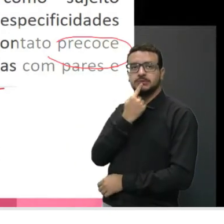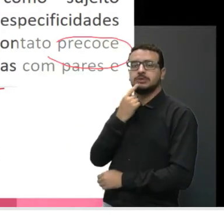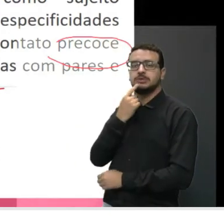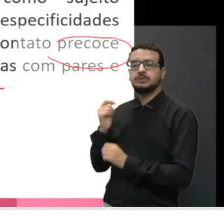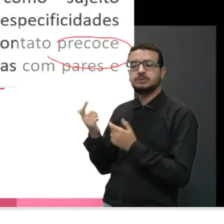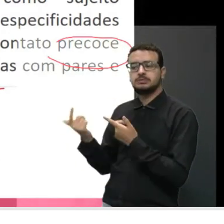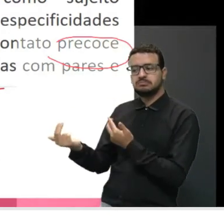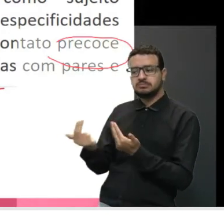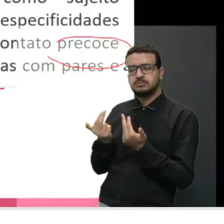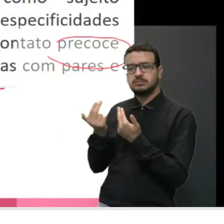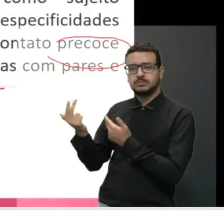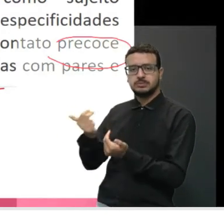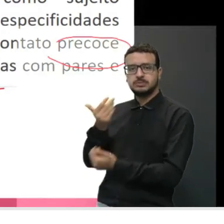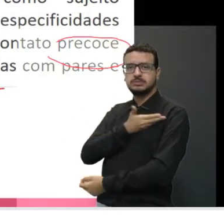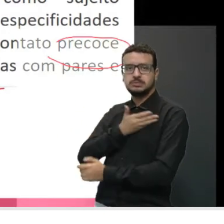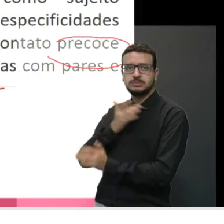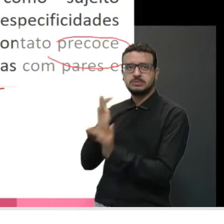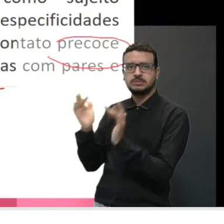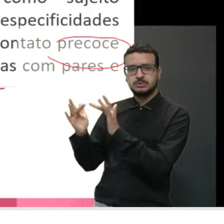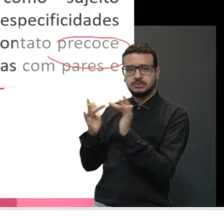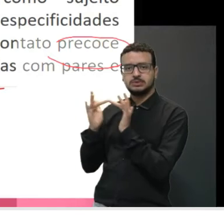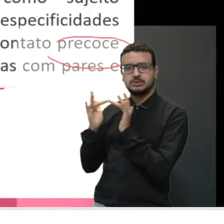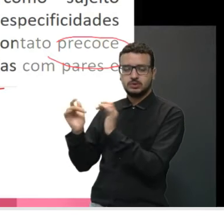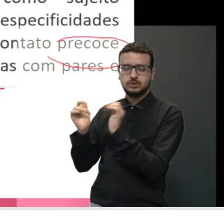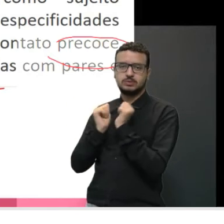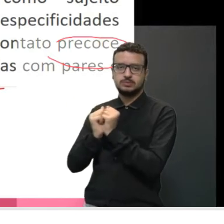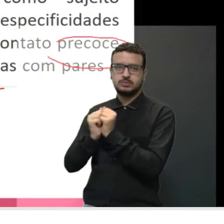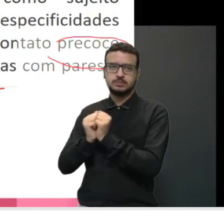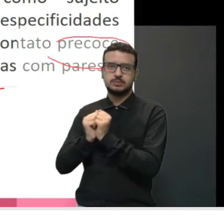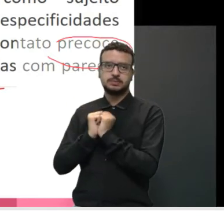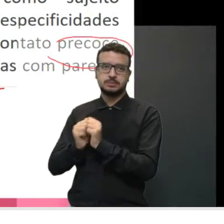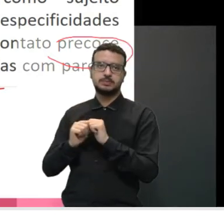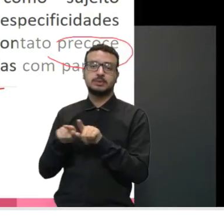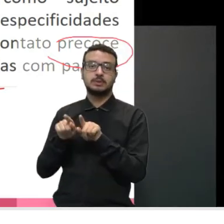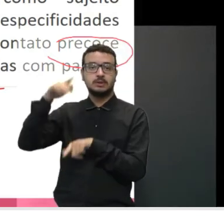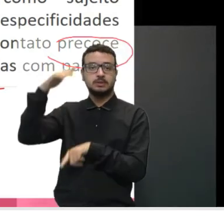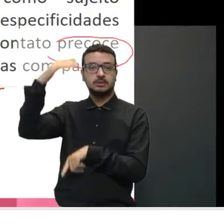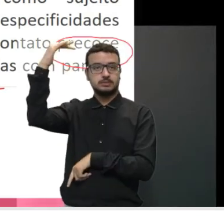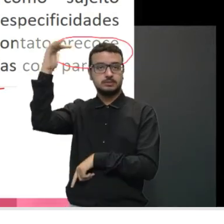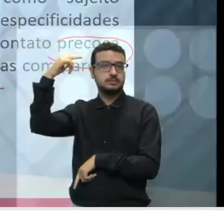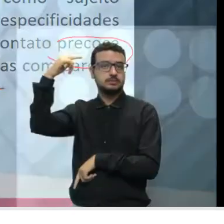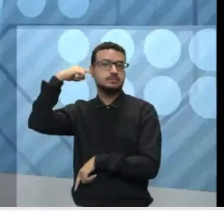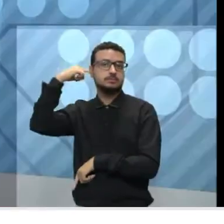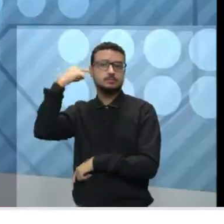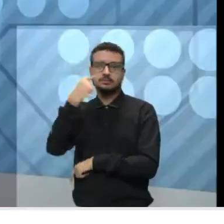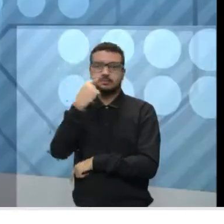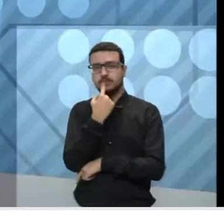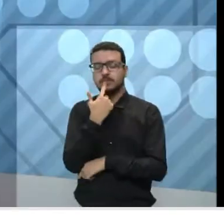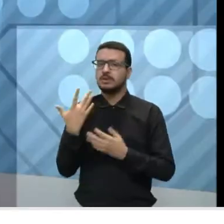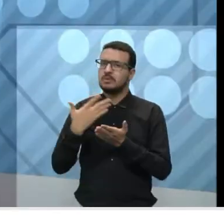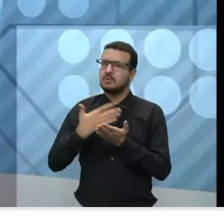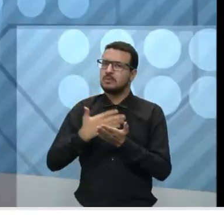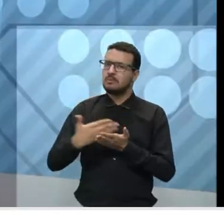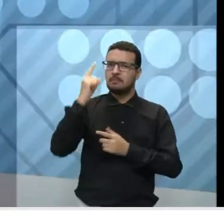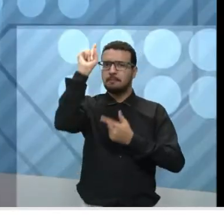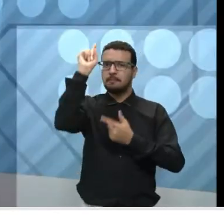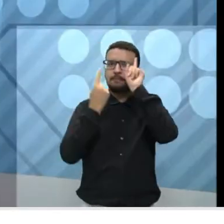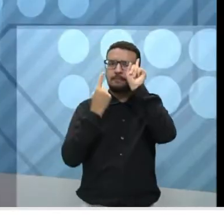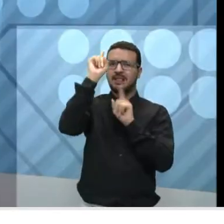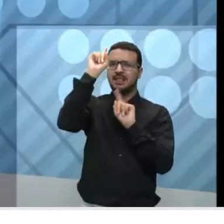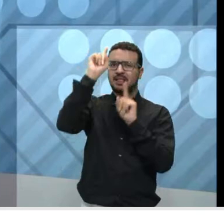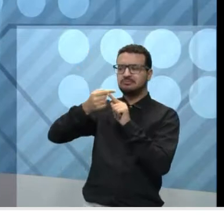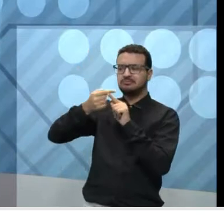do oralismo, principalmente a partir do Congresso de Milão, que houve a proibição, o contato das crianças surdas com seus educadores